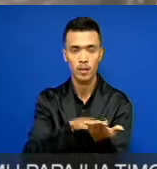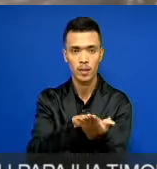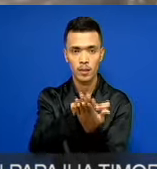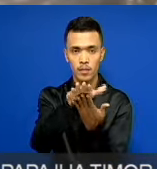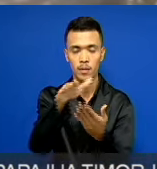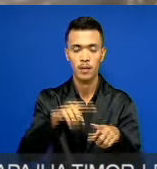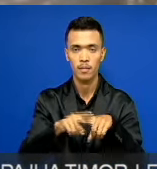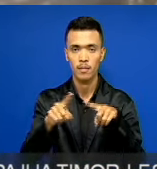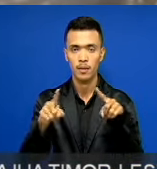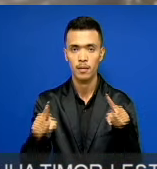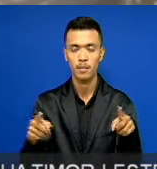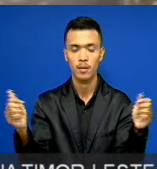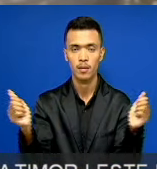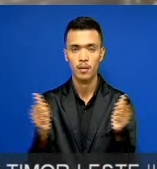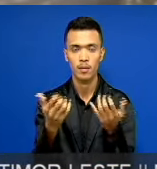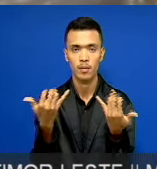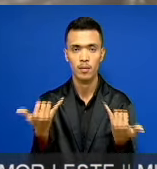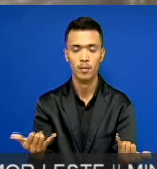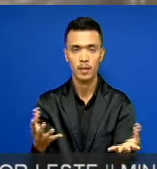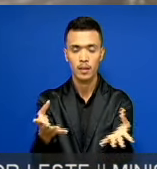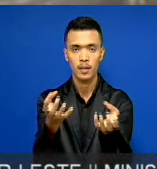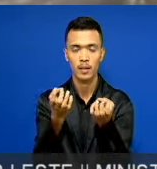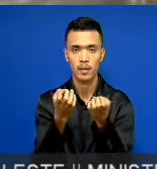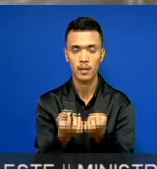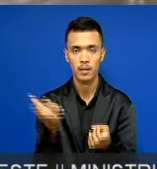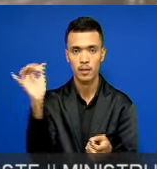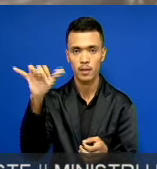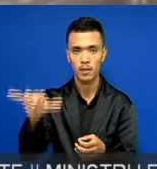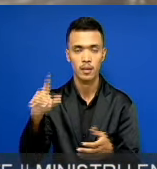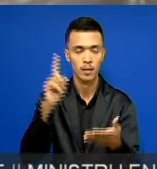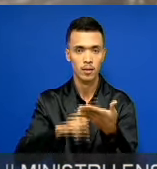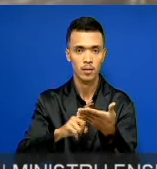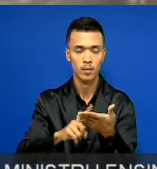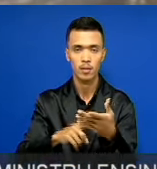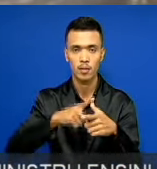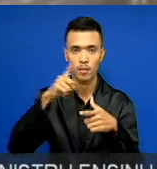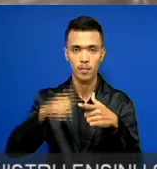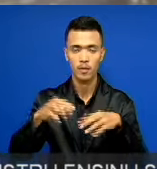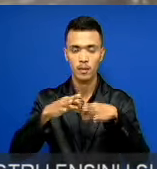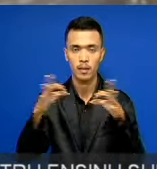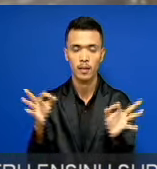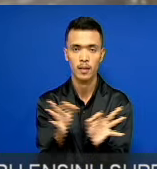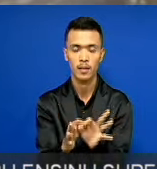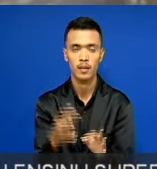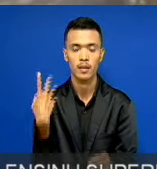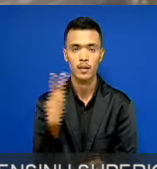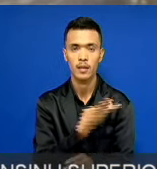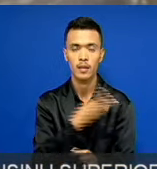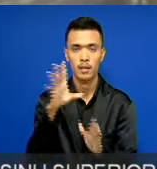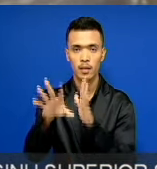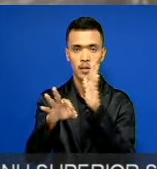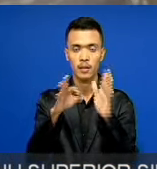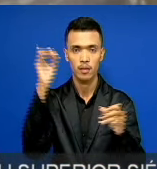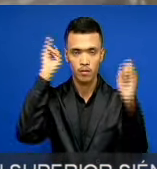ebe ho o graças a Deus em concordância cada se irá ser a discussão pois a lo remove são significa itahetan informação